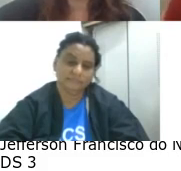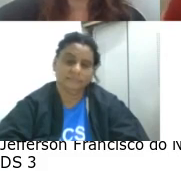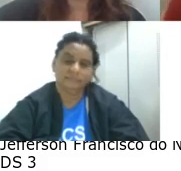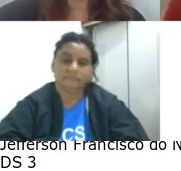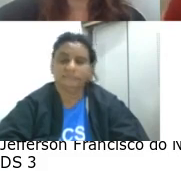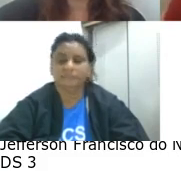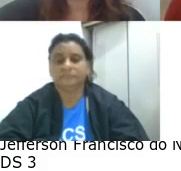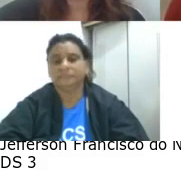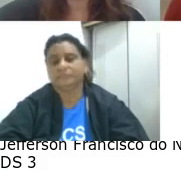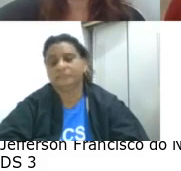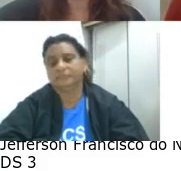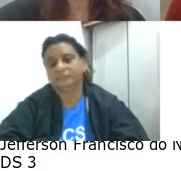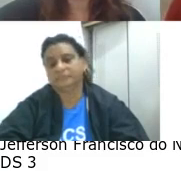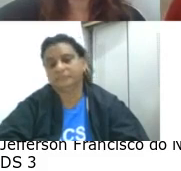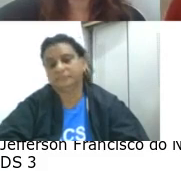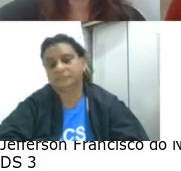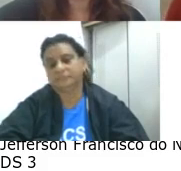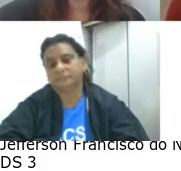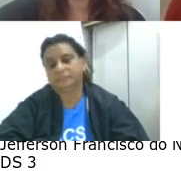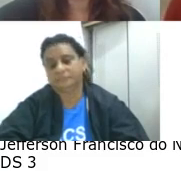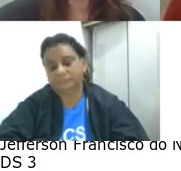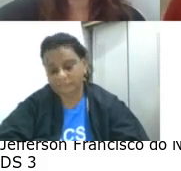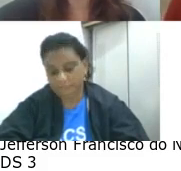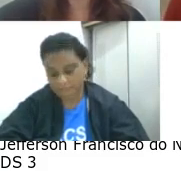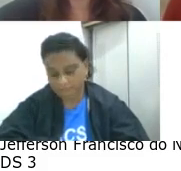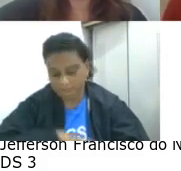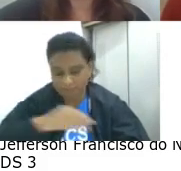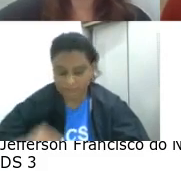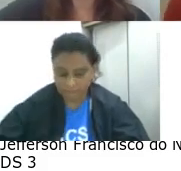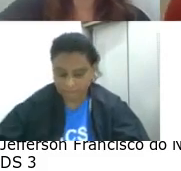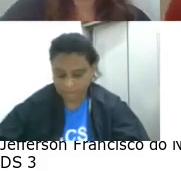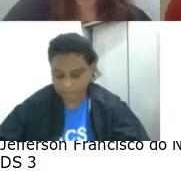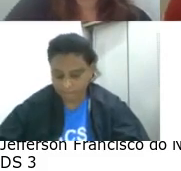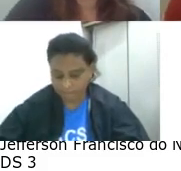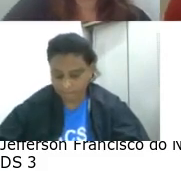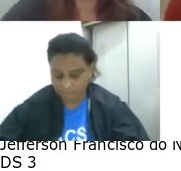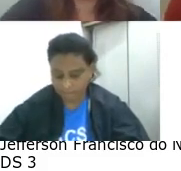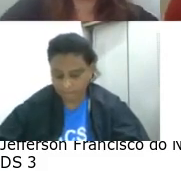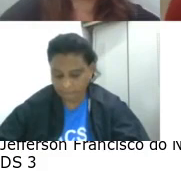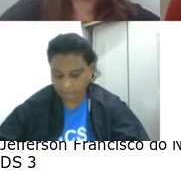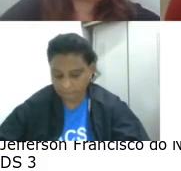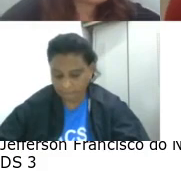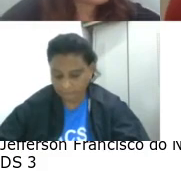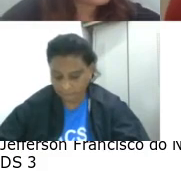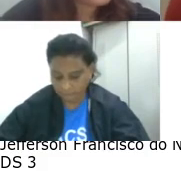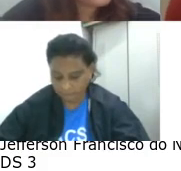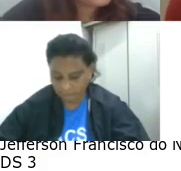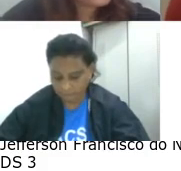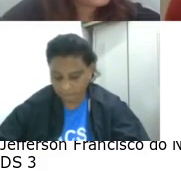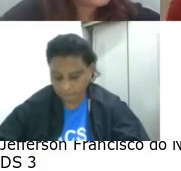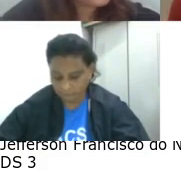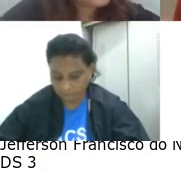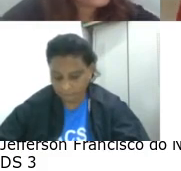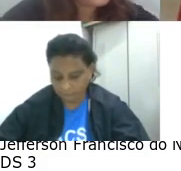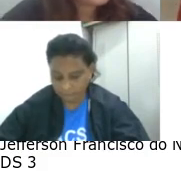envolver o envolvimento da afetividade da ajuda do respeito é que que estimula a autonomia desse